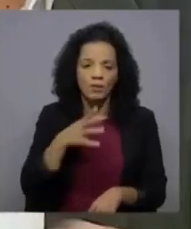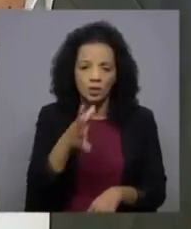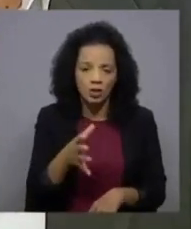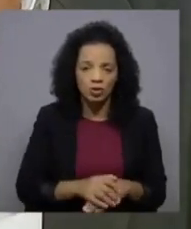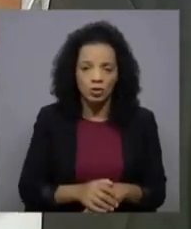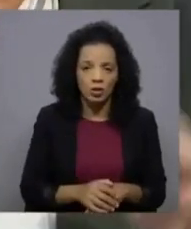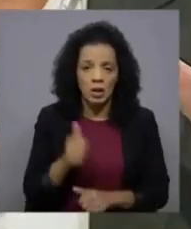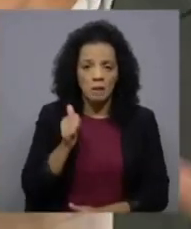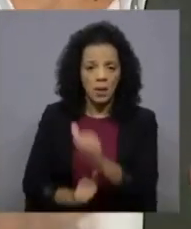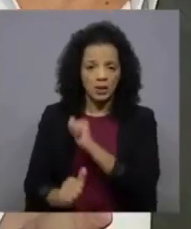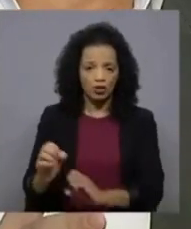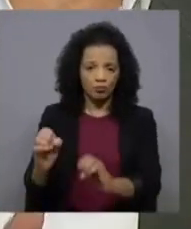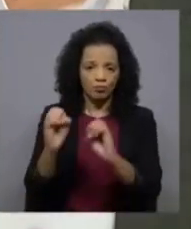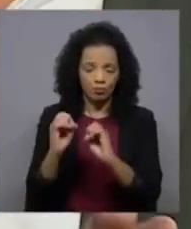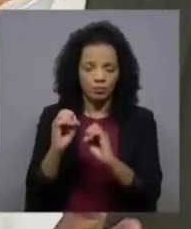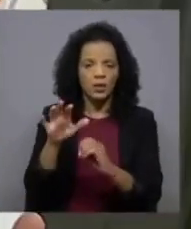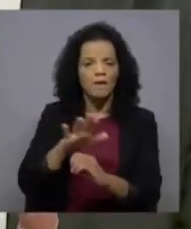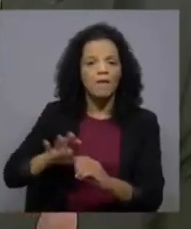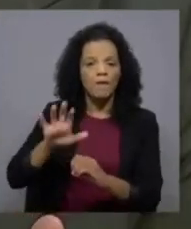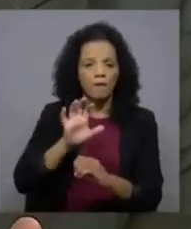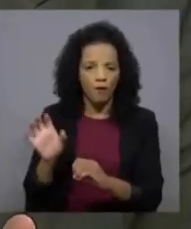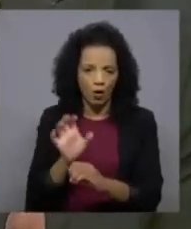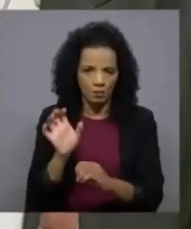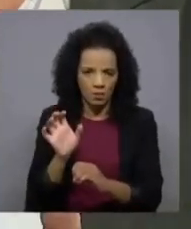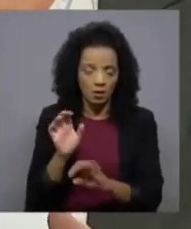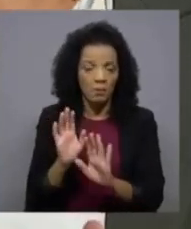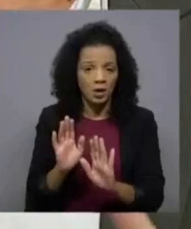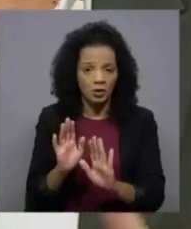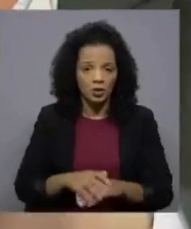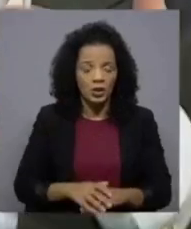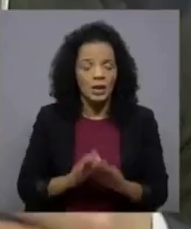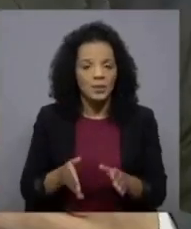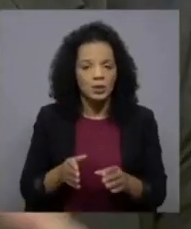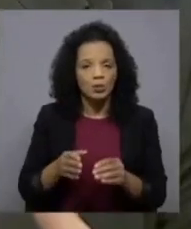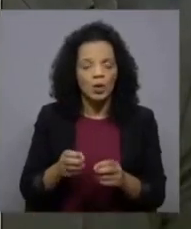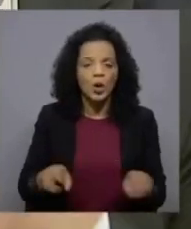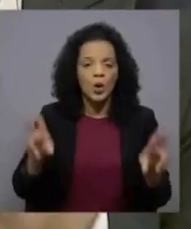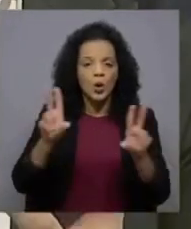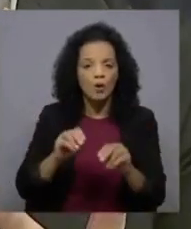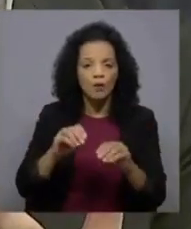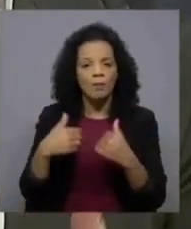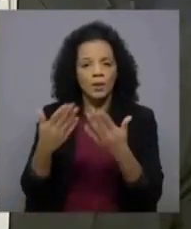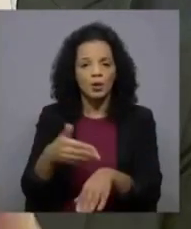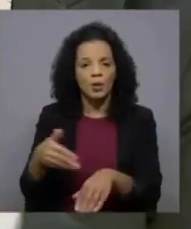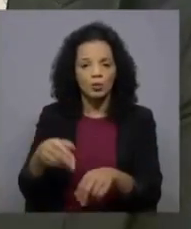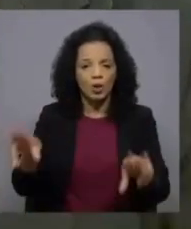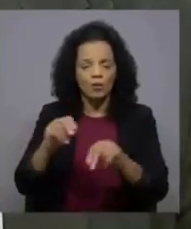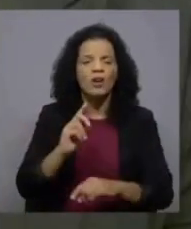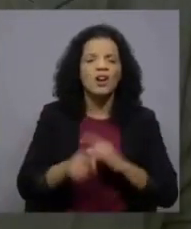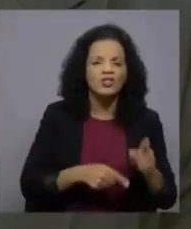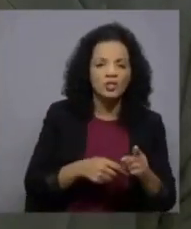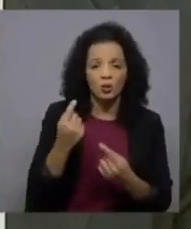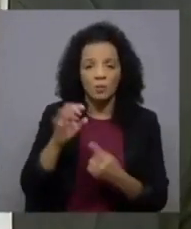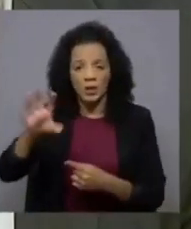pouco de Um milímetro sequer neste espaço social fácil mas é preciso ter algo de novo para oferecer um tempo não esse novo é